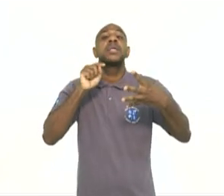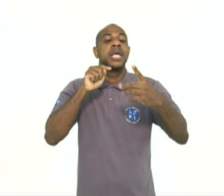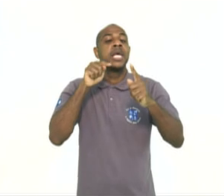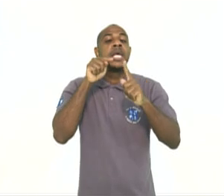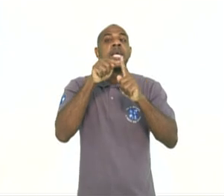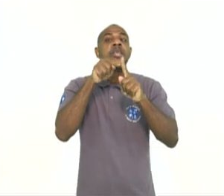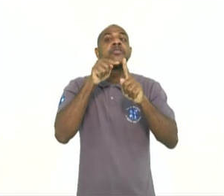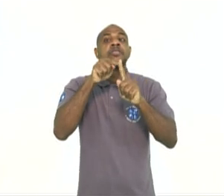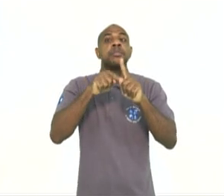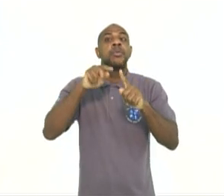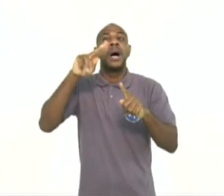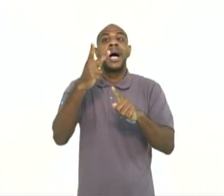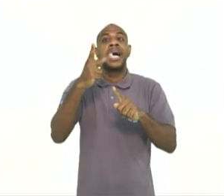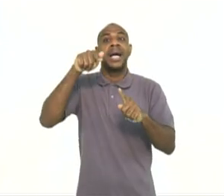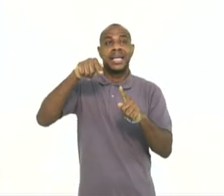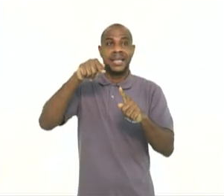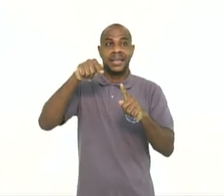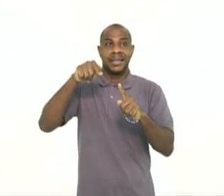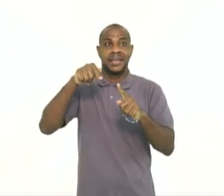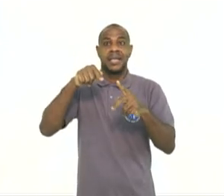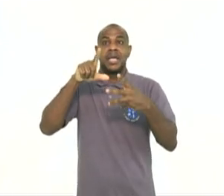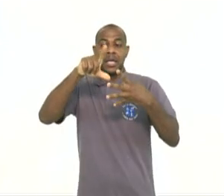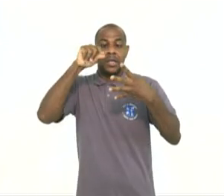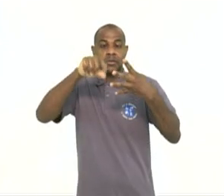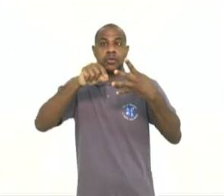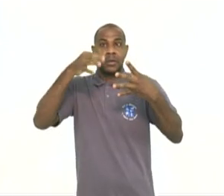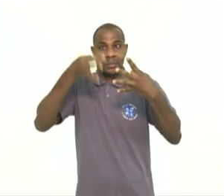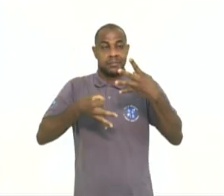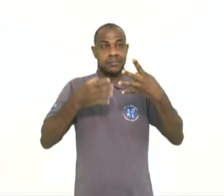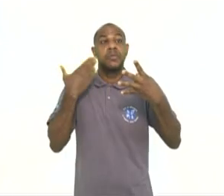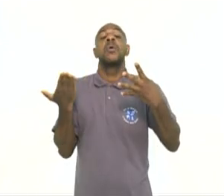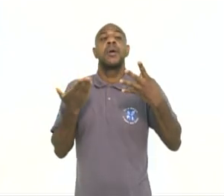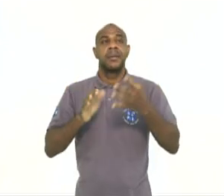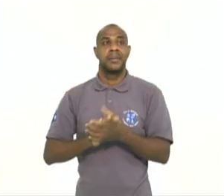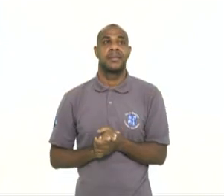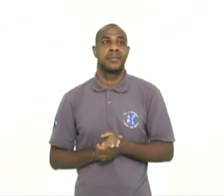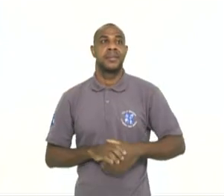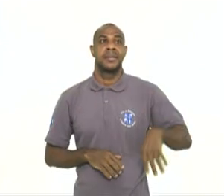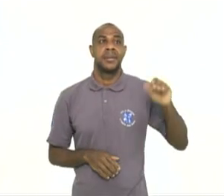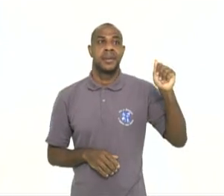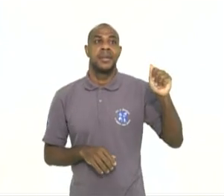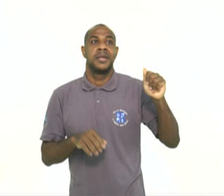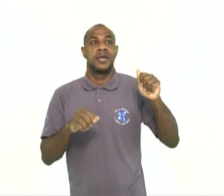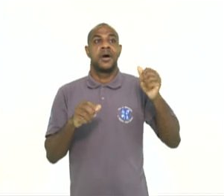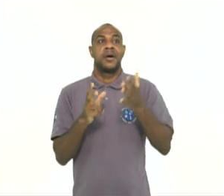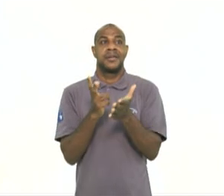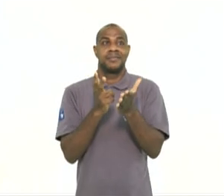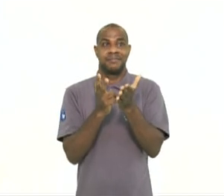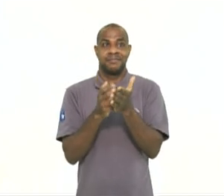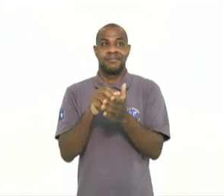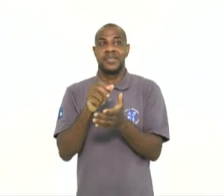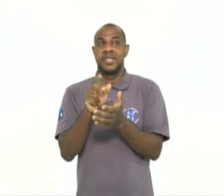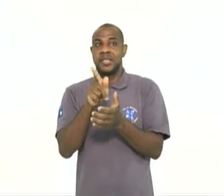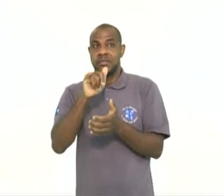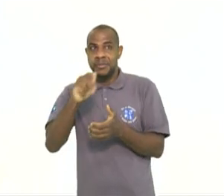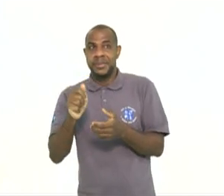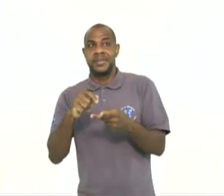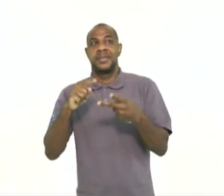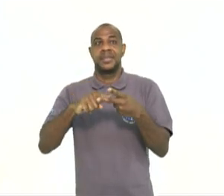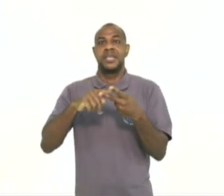HQ Olha lá hein pessoal primeira alternativa ali gibis revistas Cartoon e novela